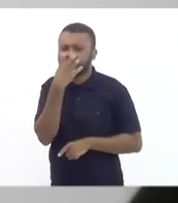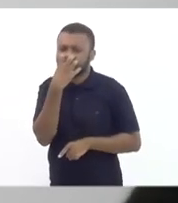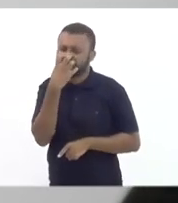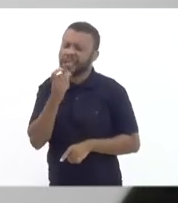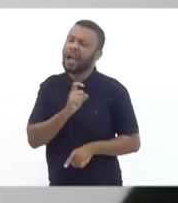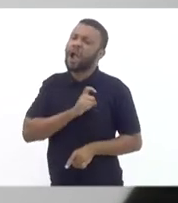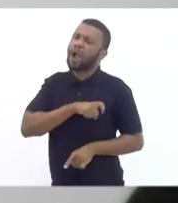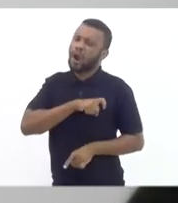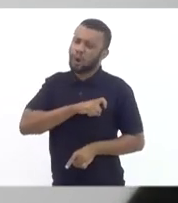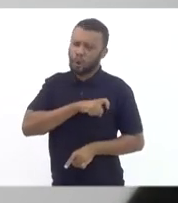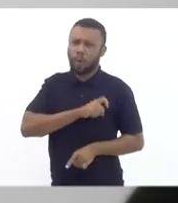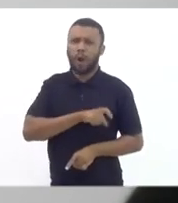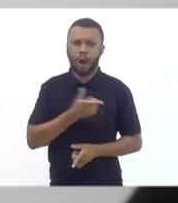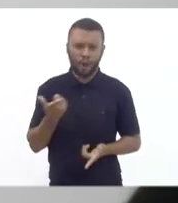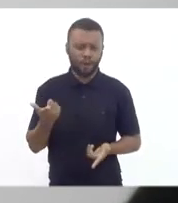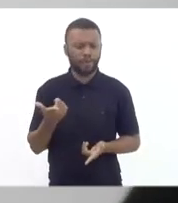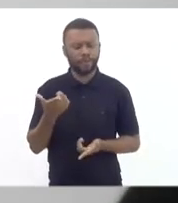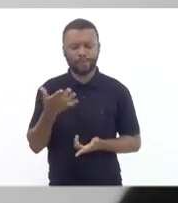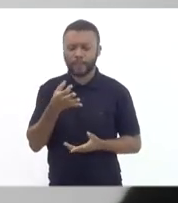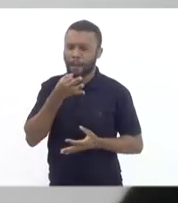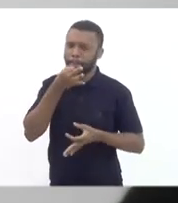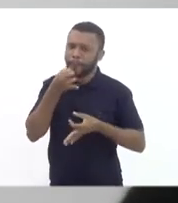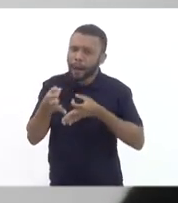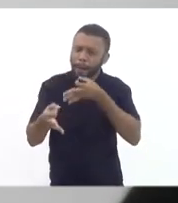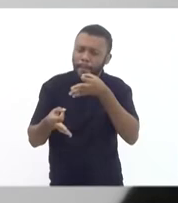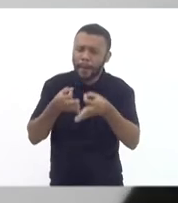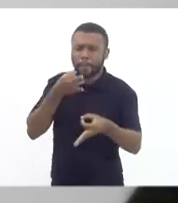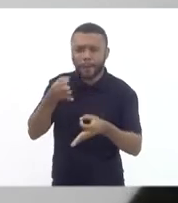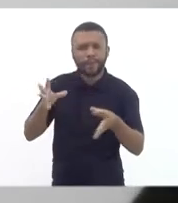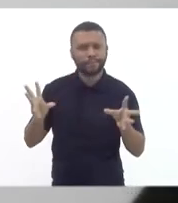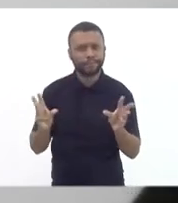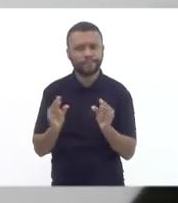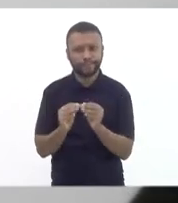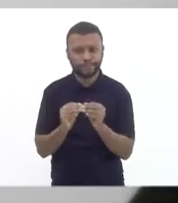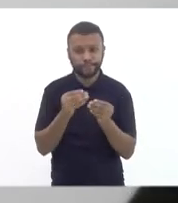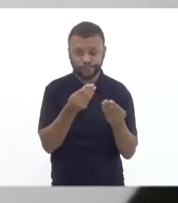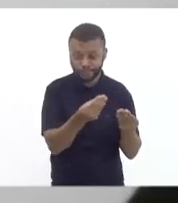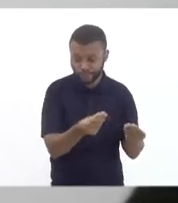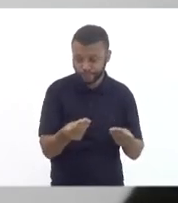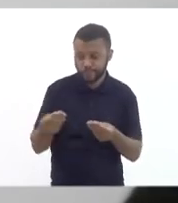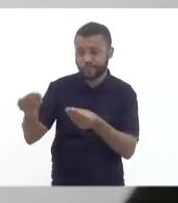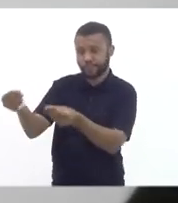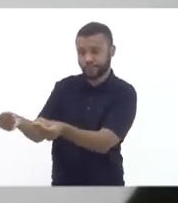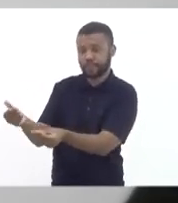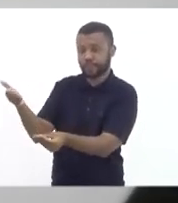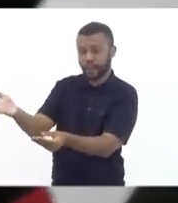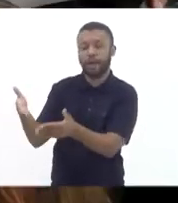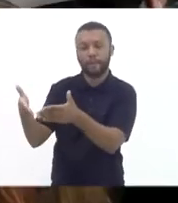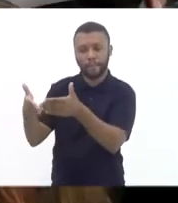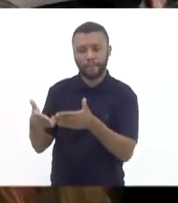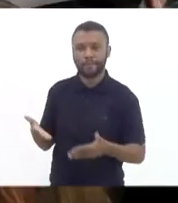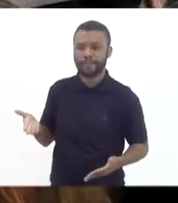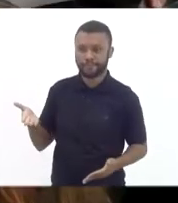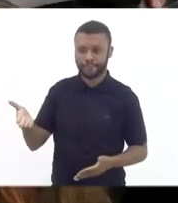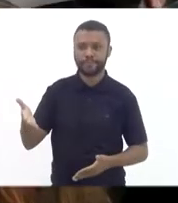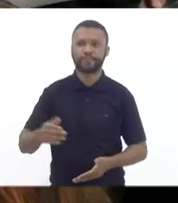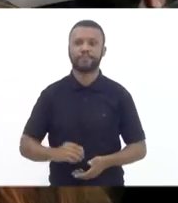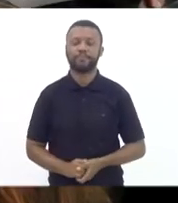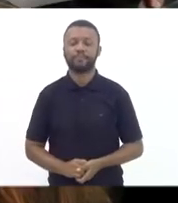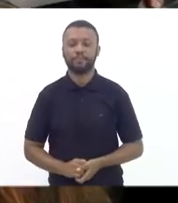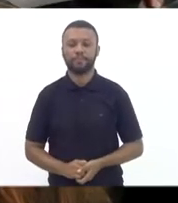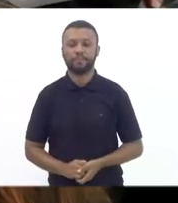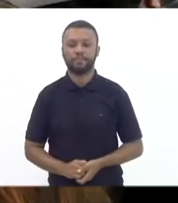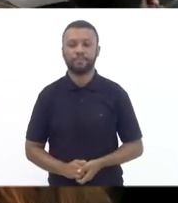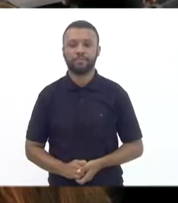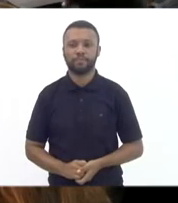cruel. Essas são minhas sugestões. Eu passo aqui para, por favor, para